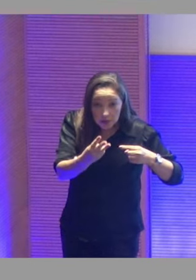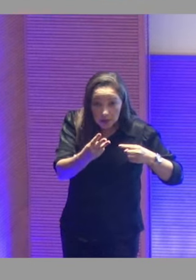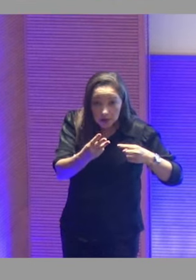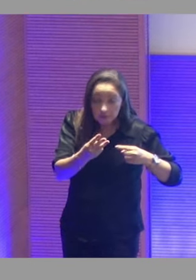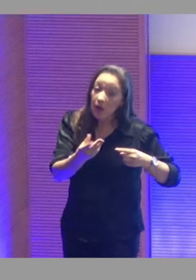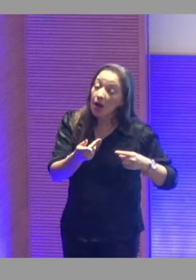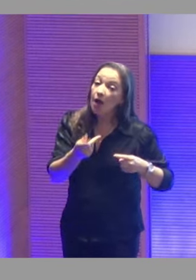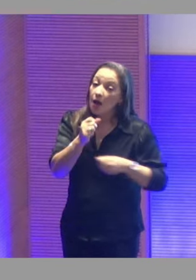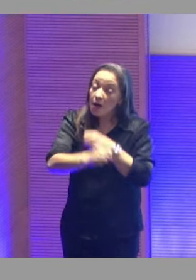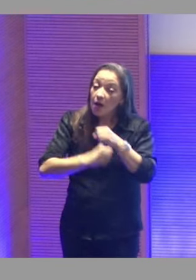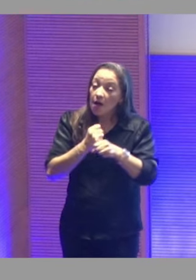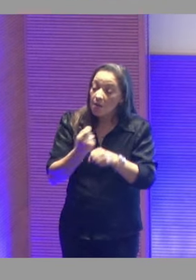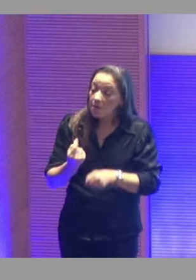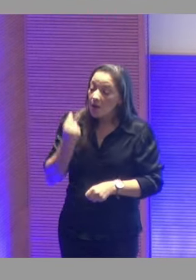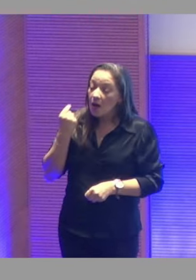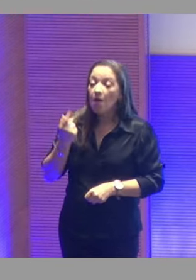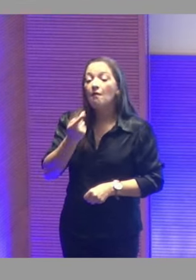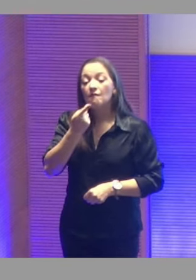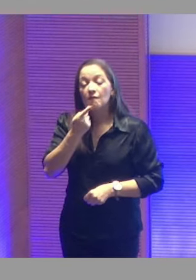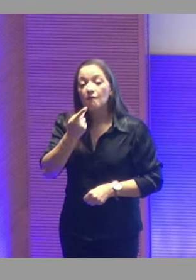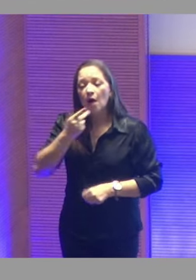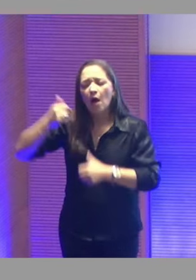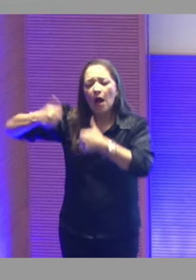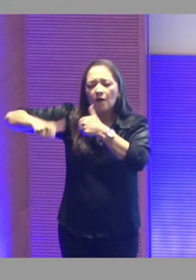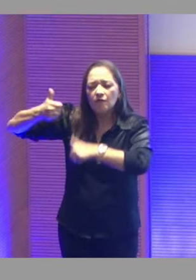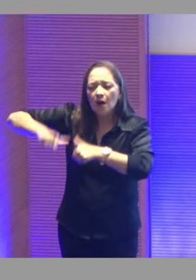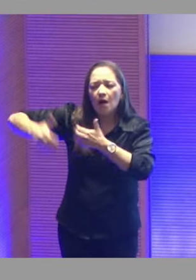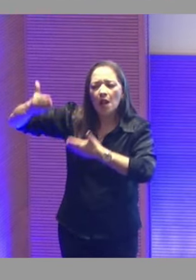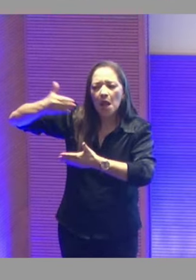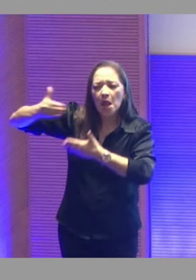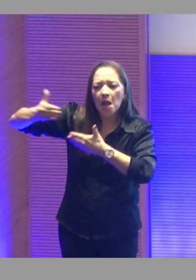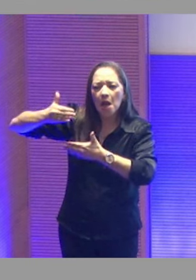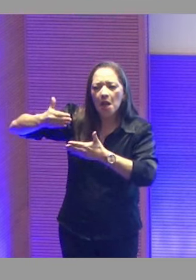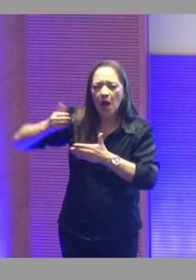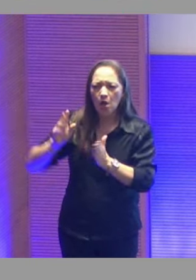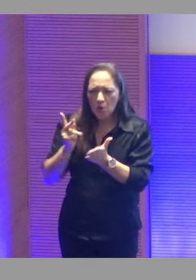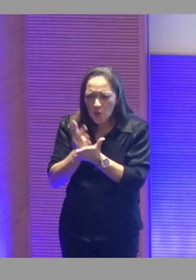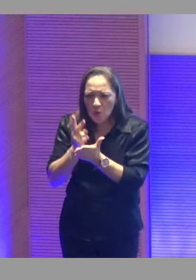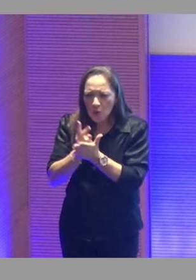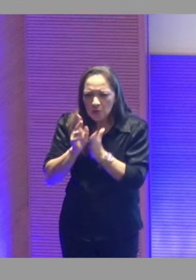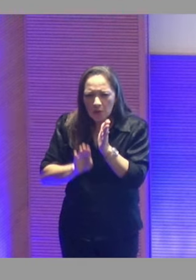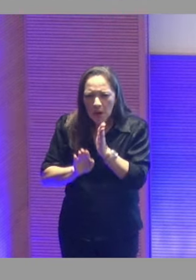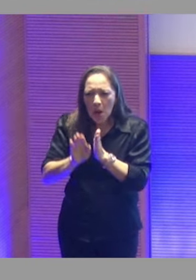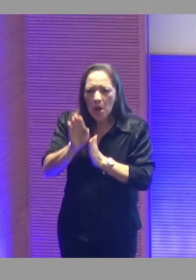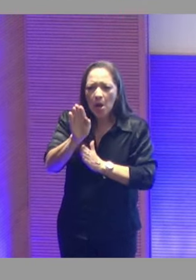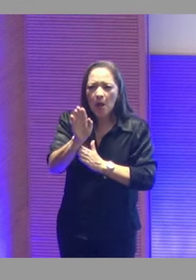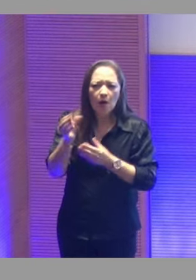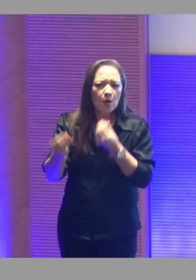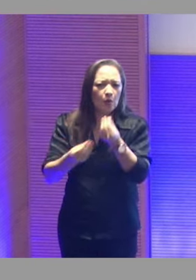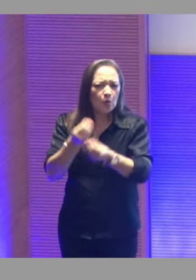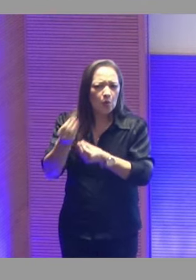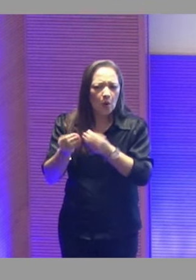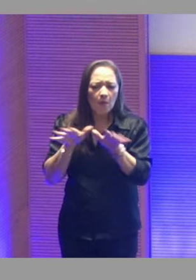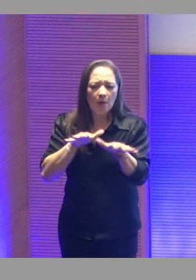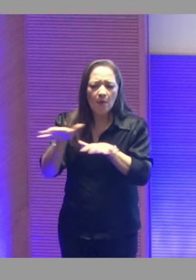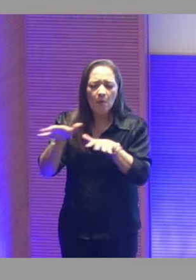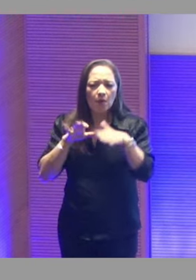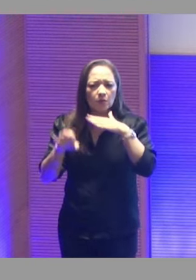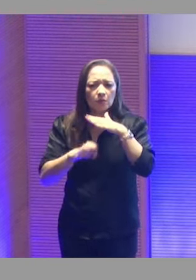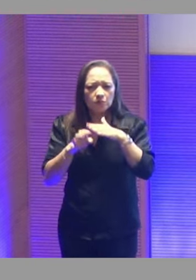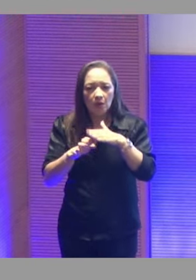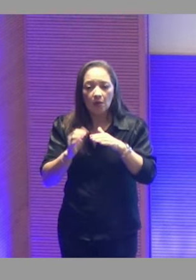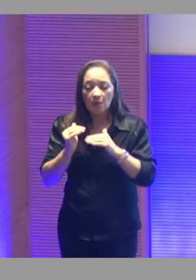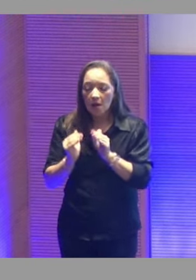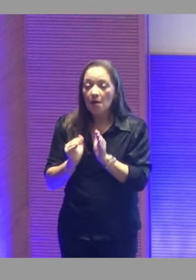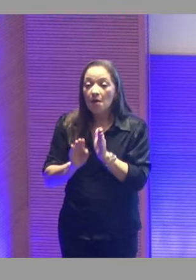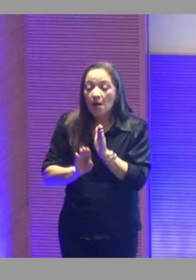avaliar se isso continua crescendo se tá trazendo o que a gente achava que era esse movimento das organizações e sim a gente teve um crescimento aí de 11